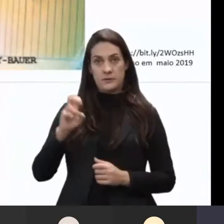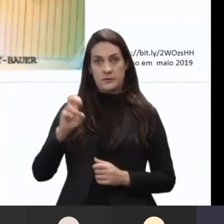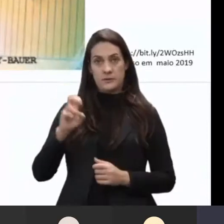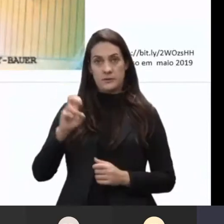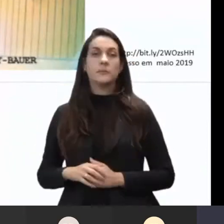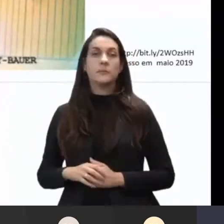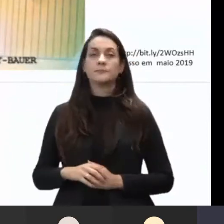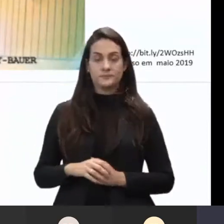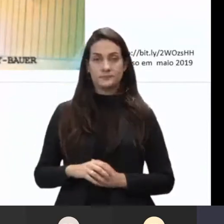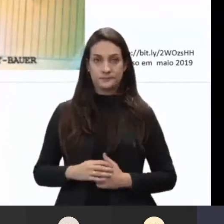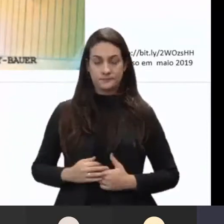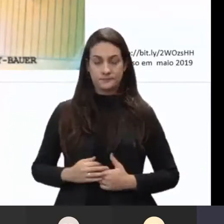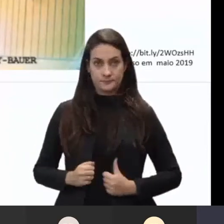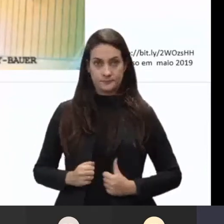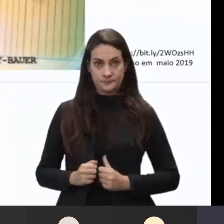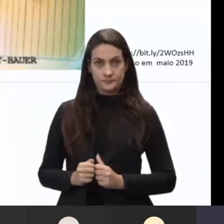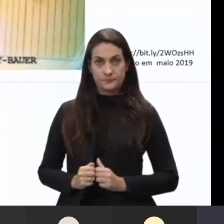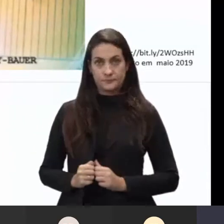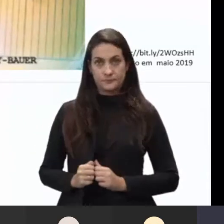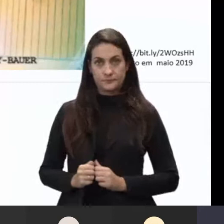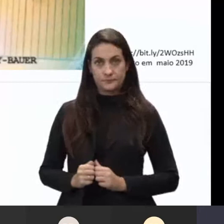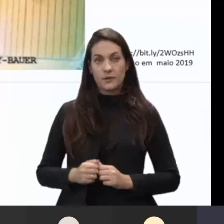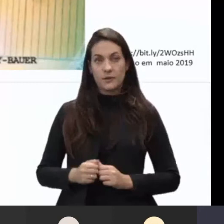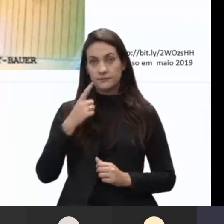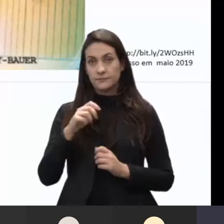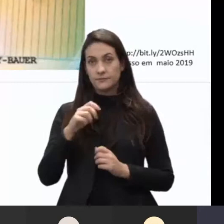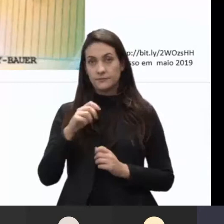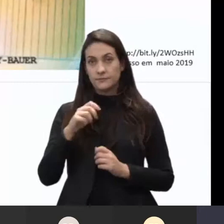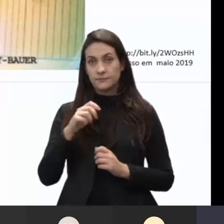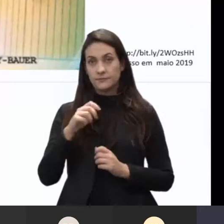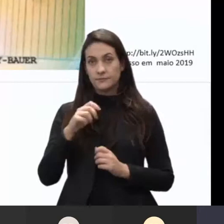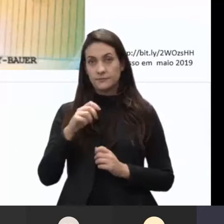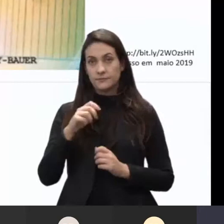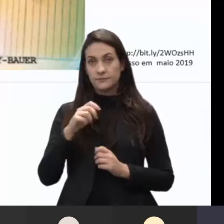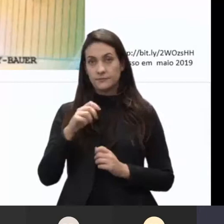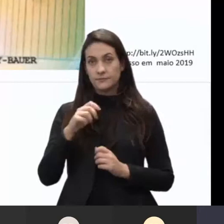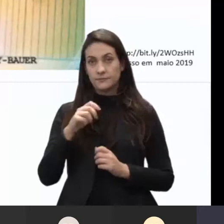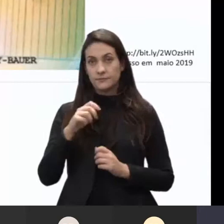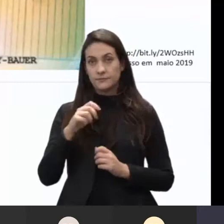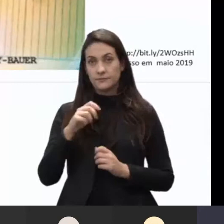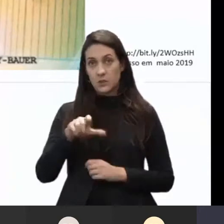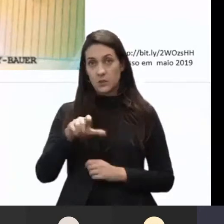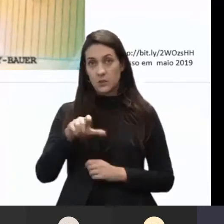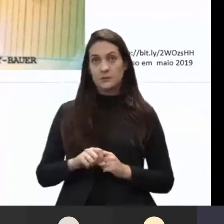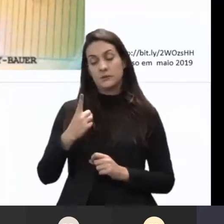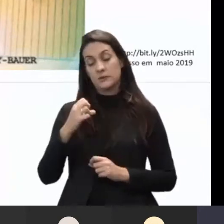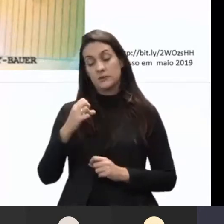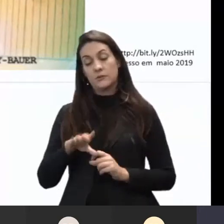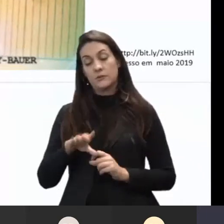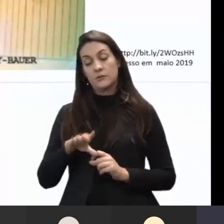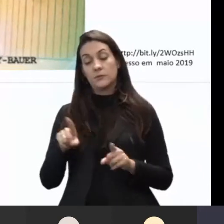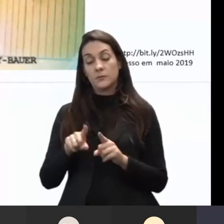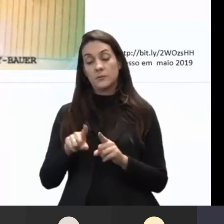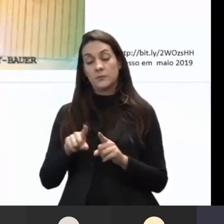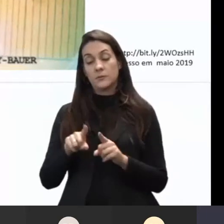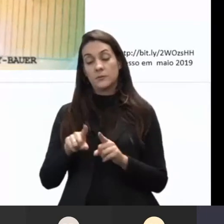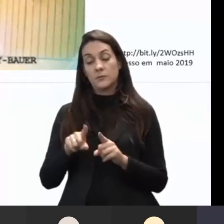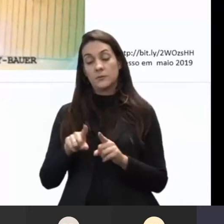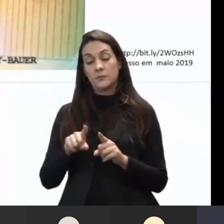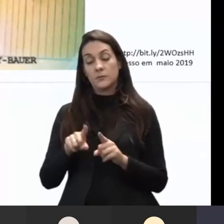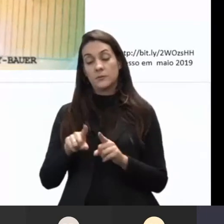a 16. No caso, nós tivemos um halo de 19. Então, ele também é sensível.